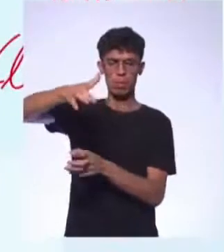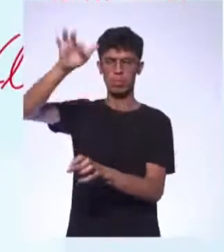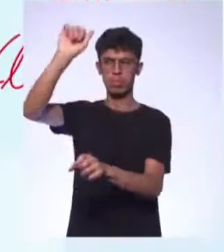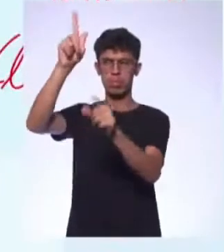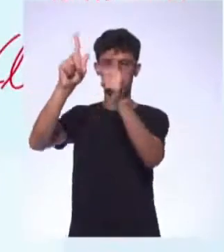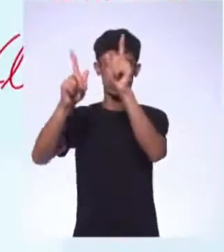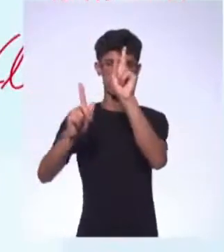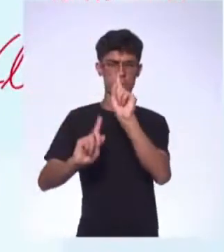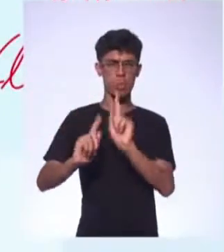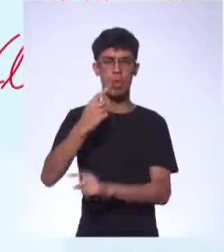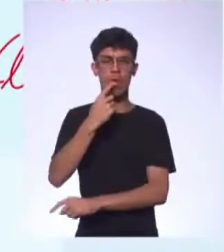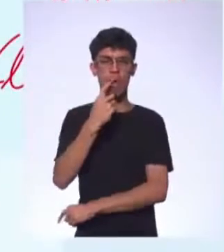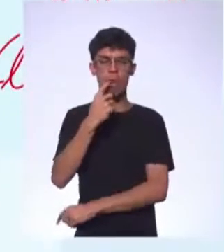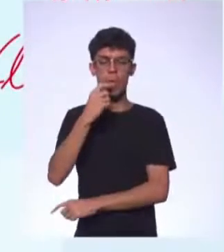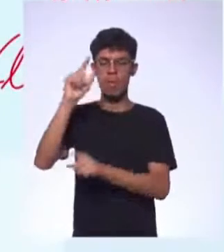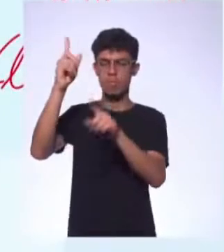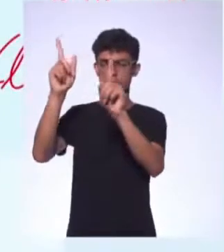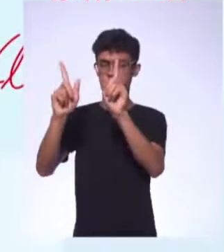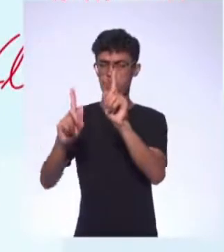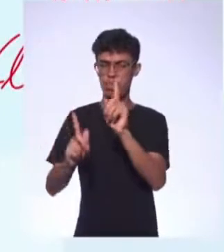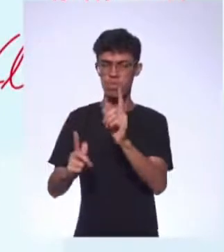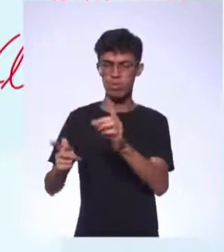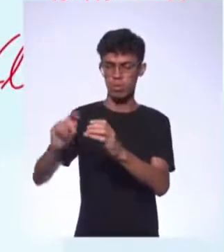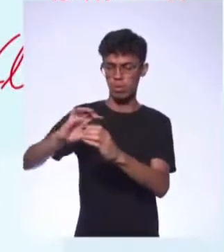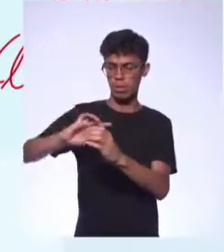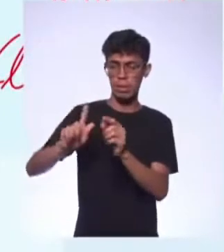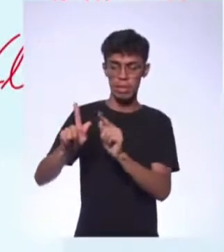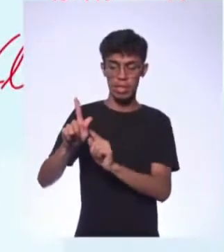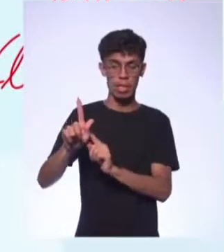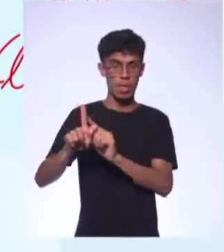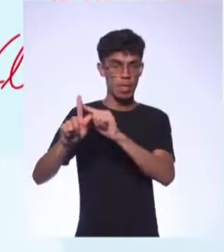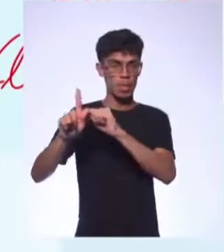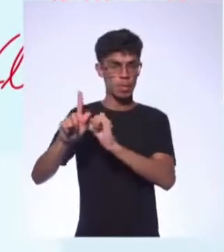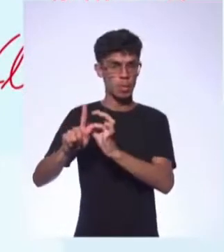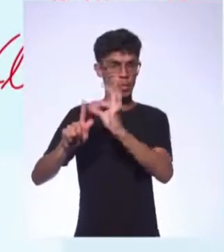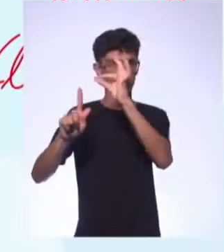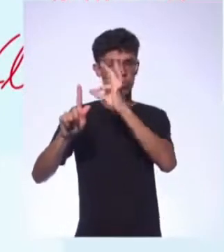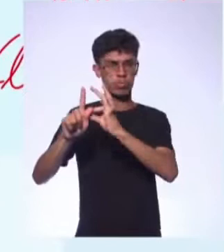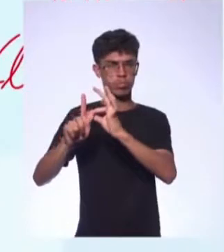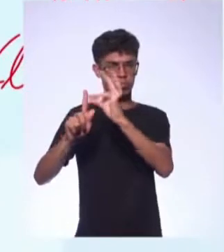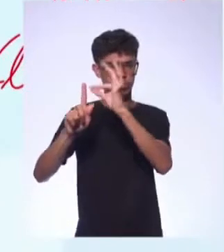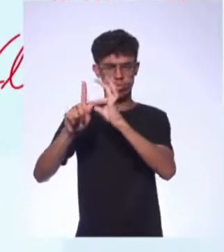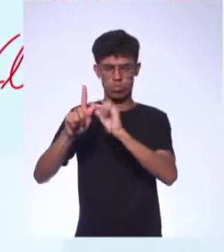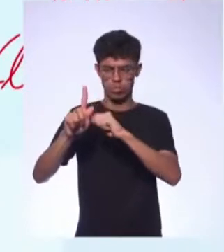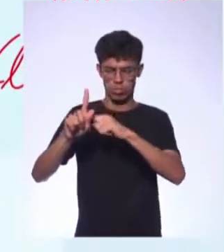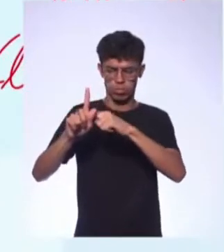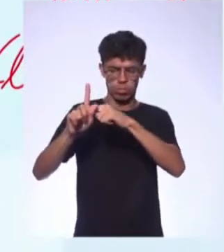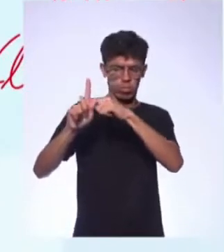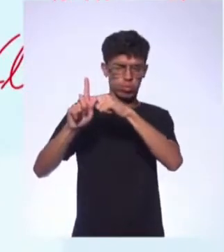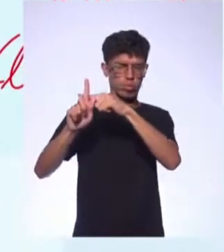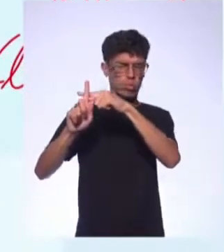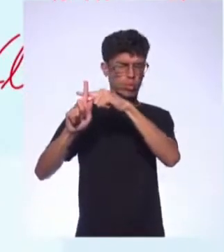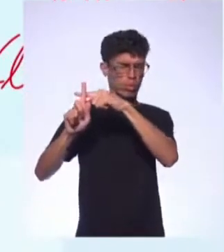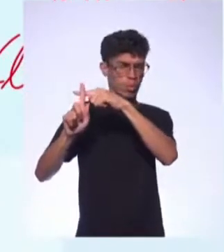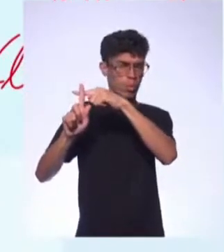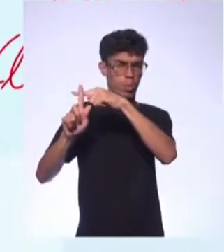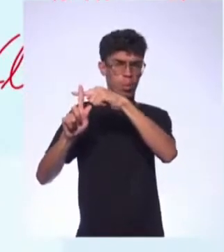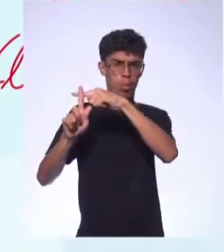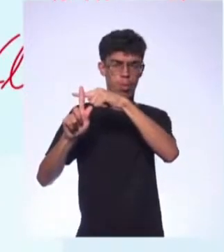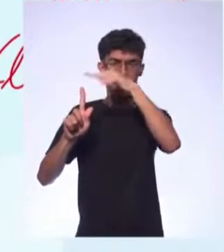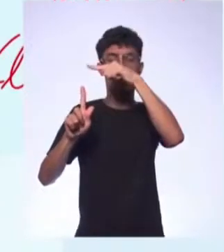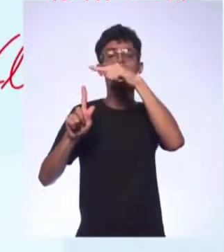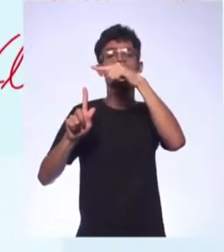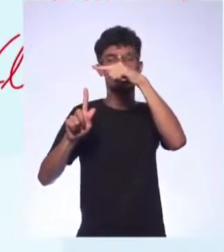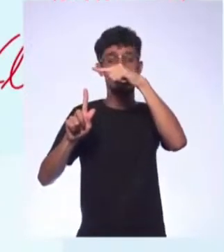aumentando, ok, a temperatura. Aumentando a temperatura, aumenta-se o